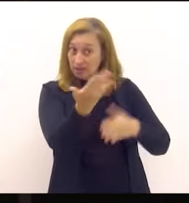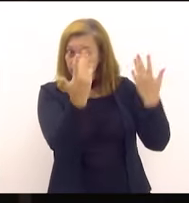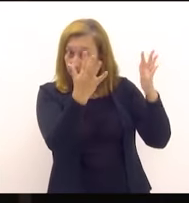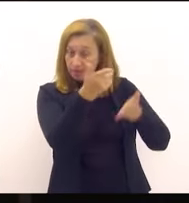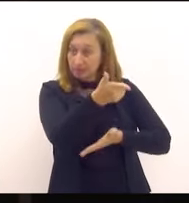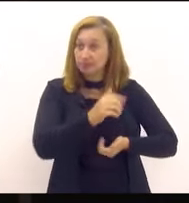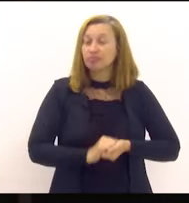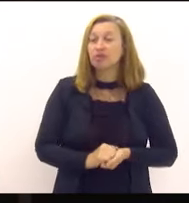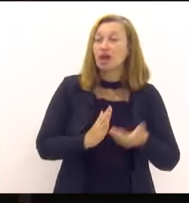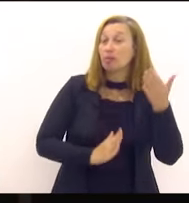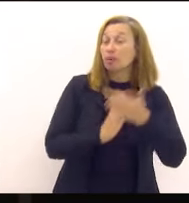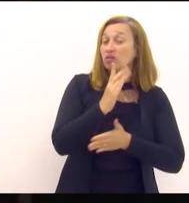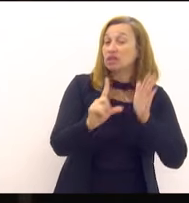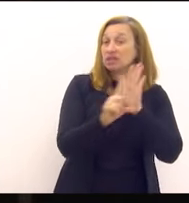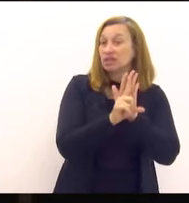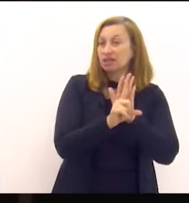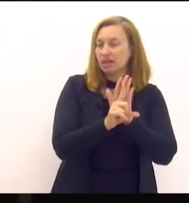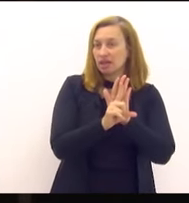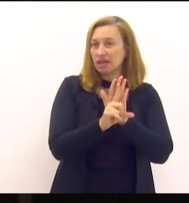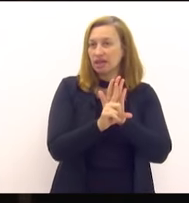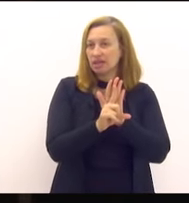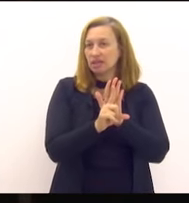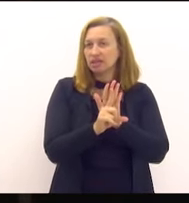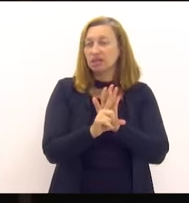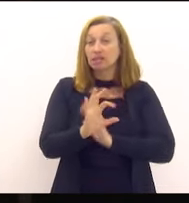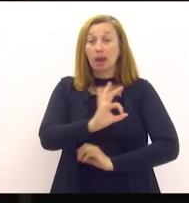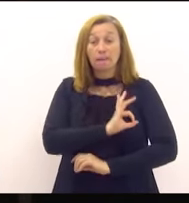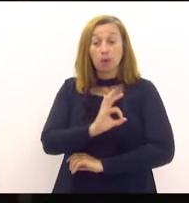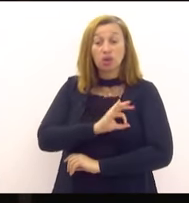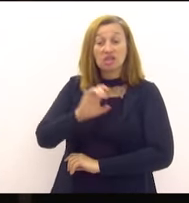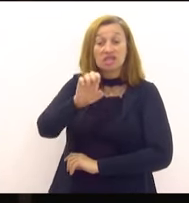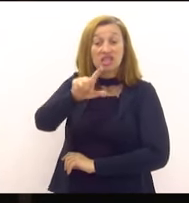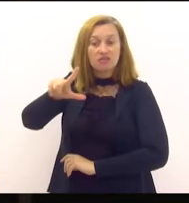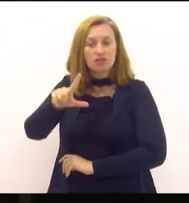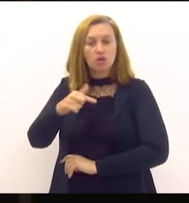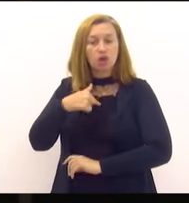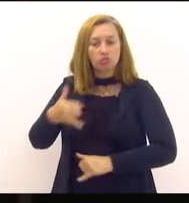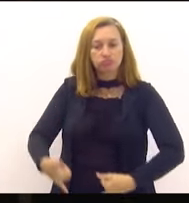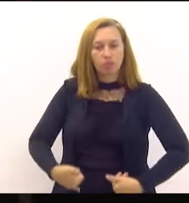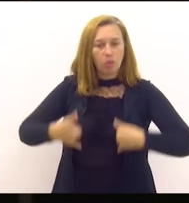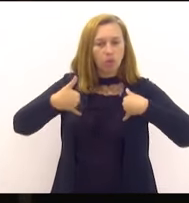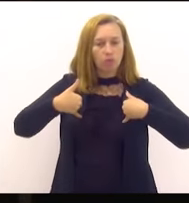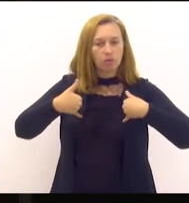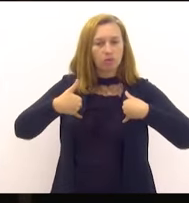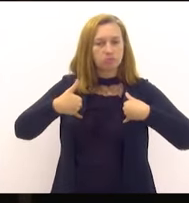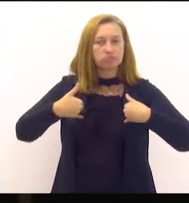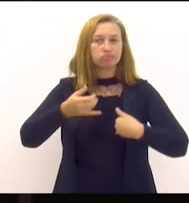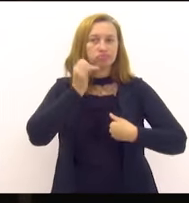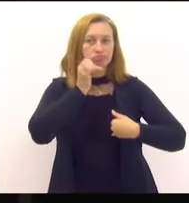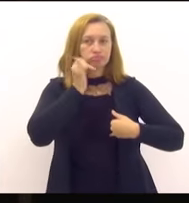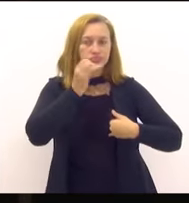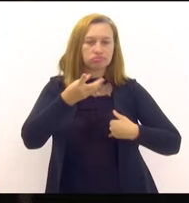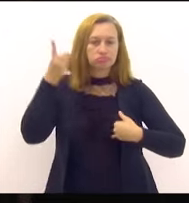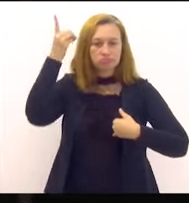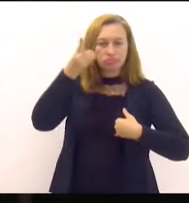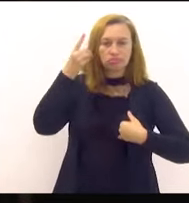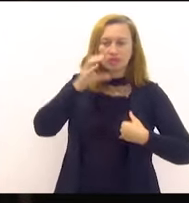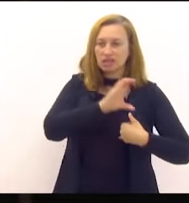nessa casa a Lei Orgânica da Polícia Civil, a qual eu tive a honra de ter sido deputado relator no âmbito da